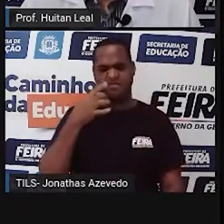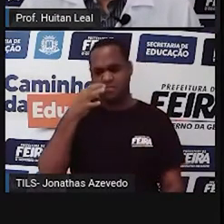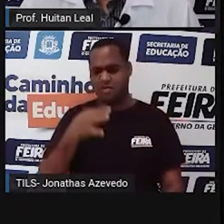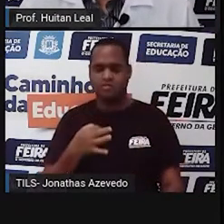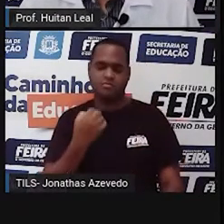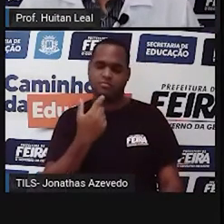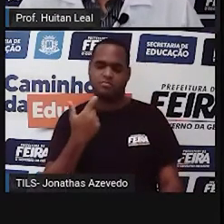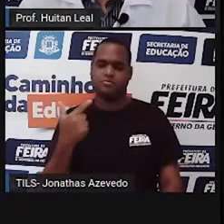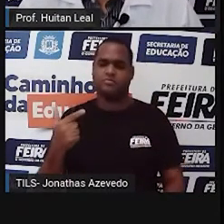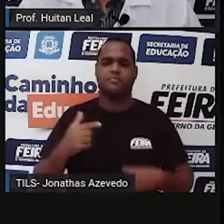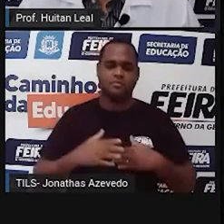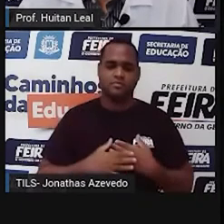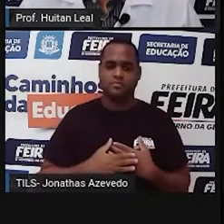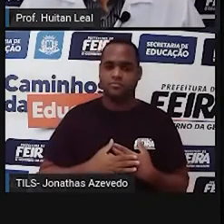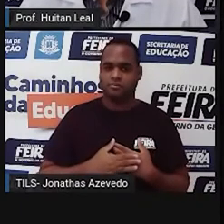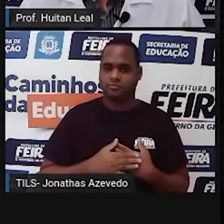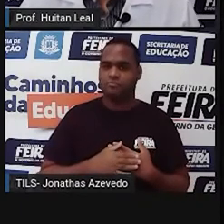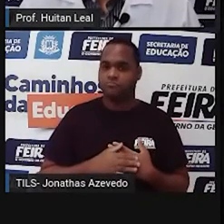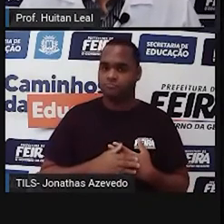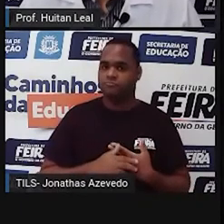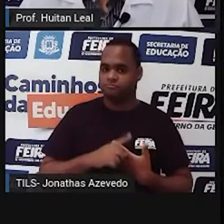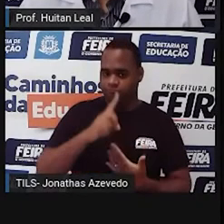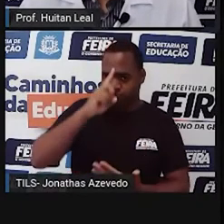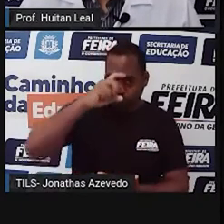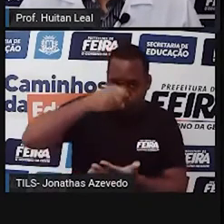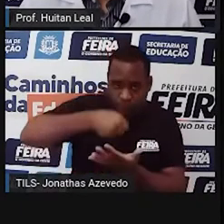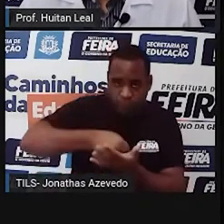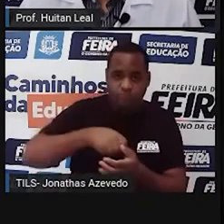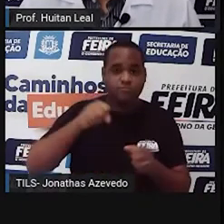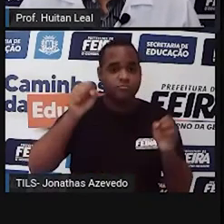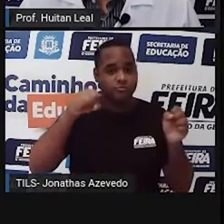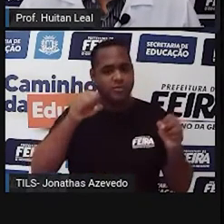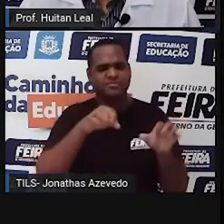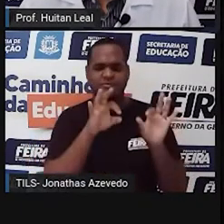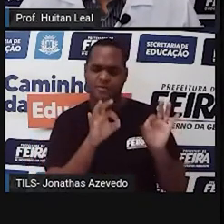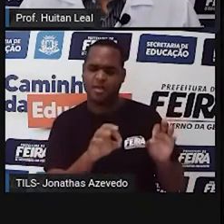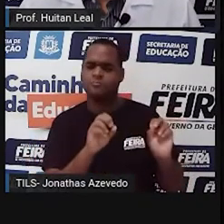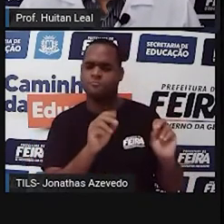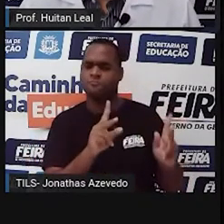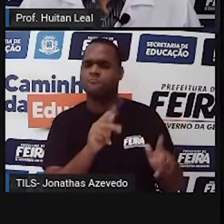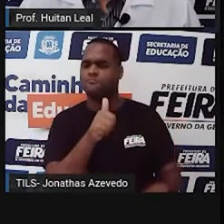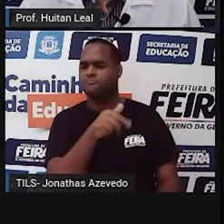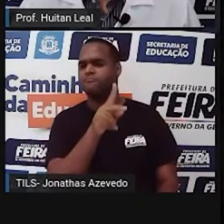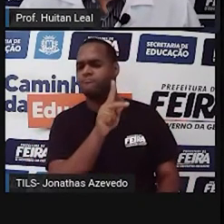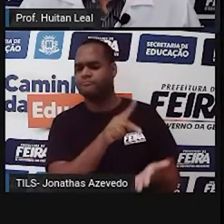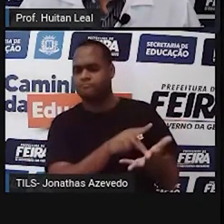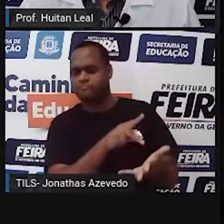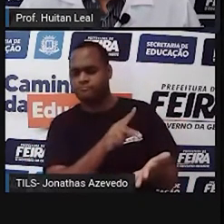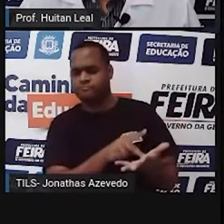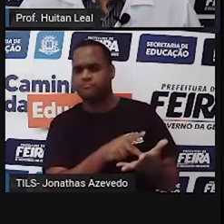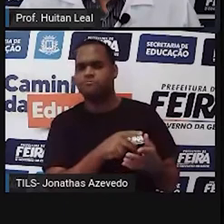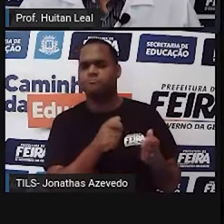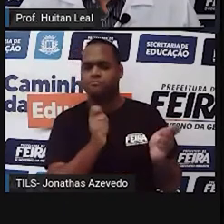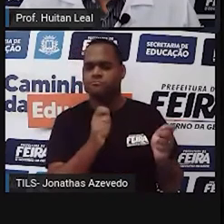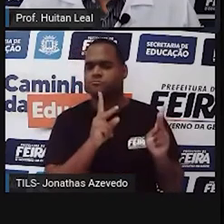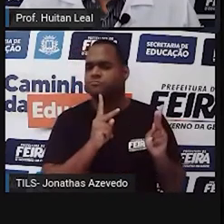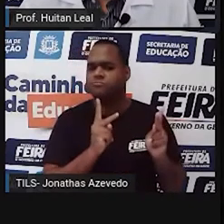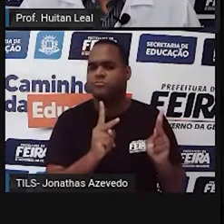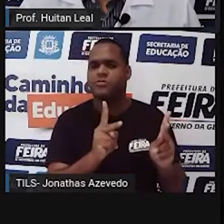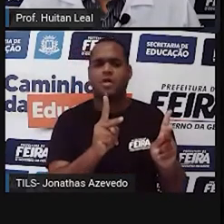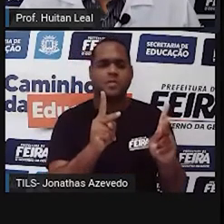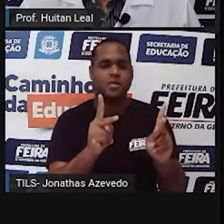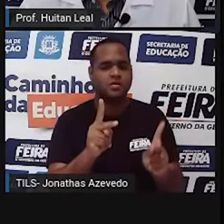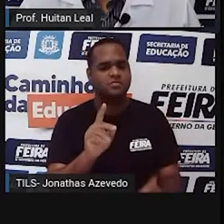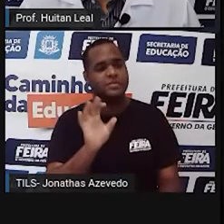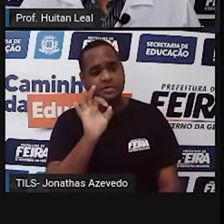certa. De afirmação. Sim, certamente, realmente,